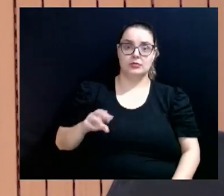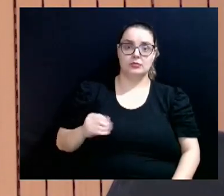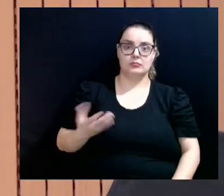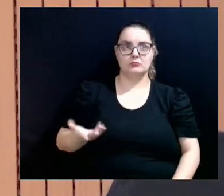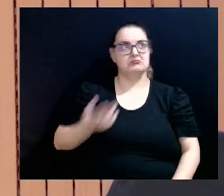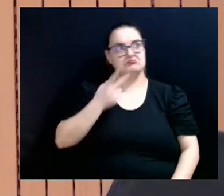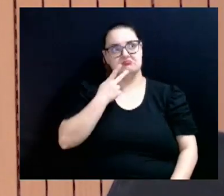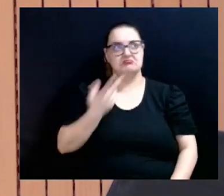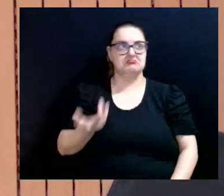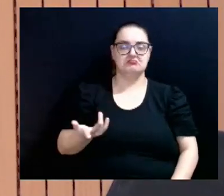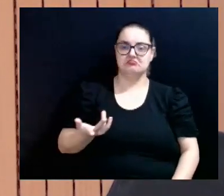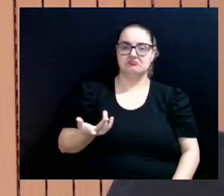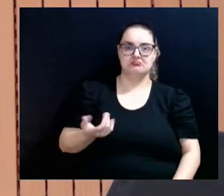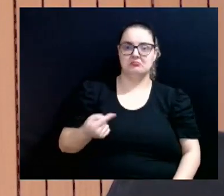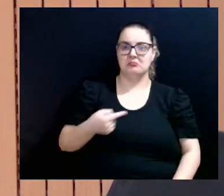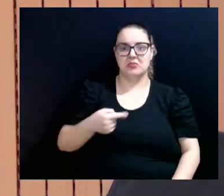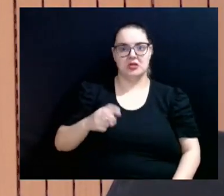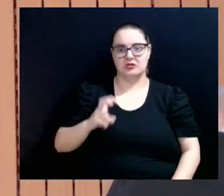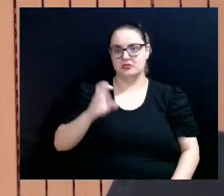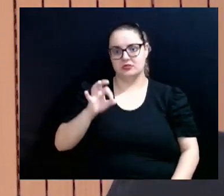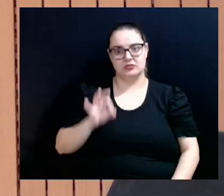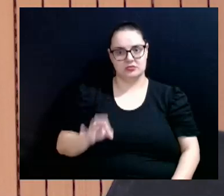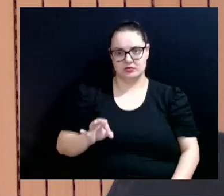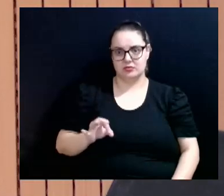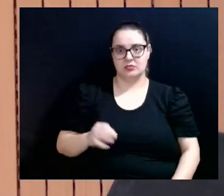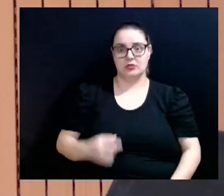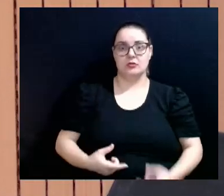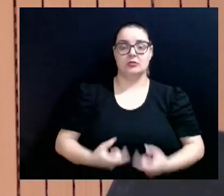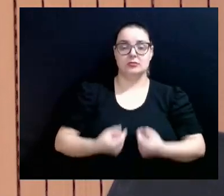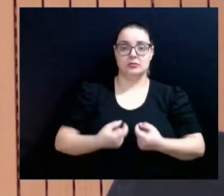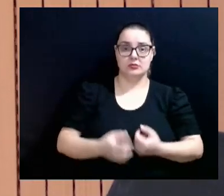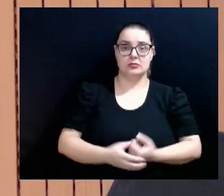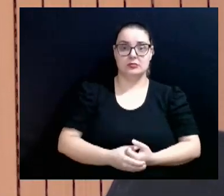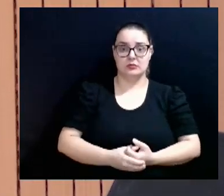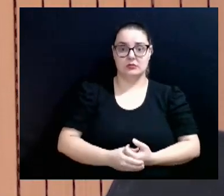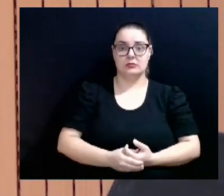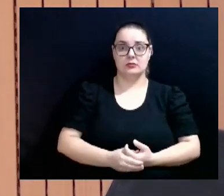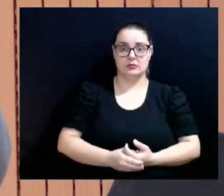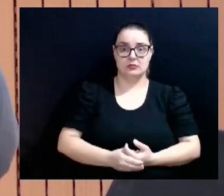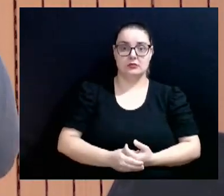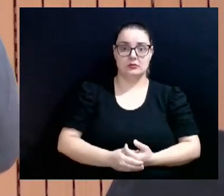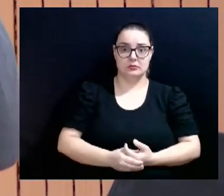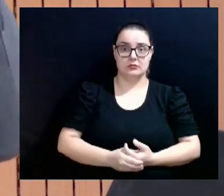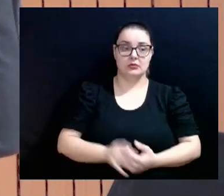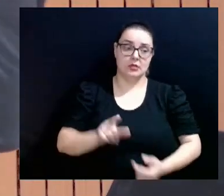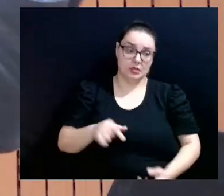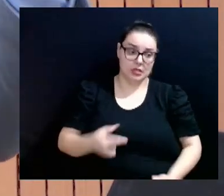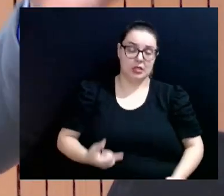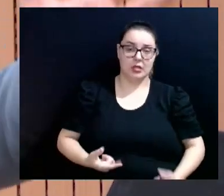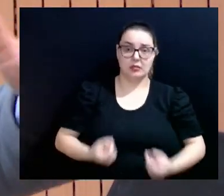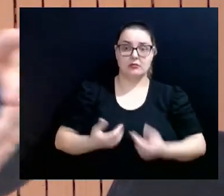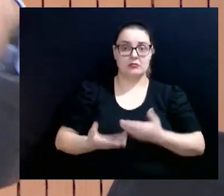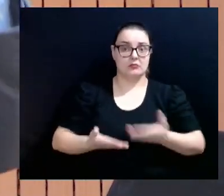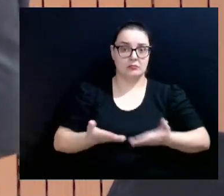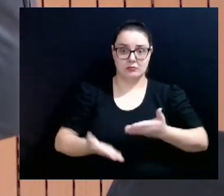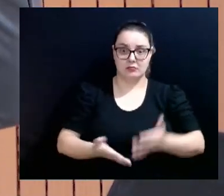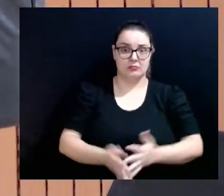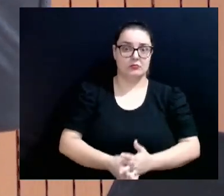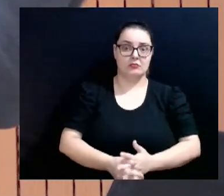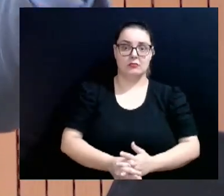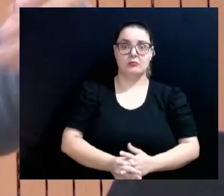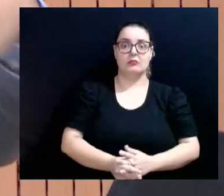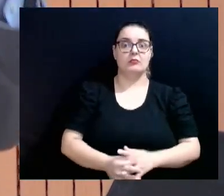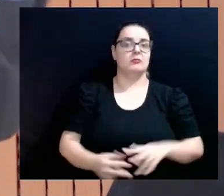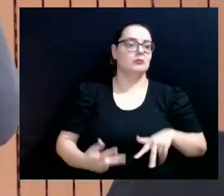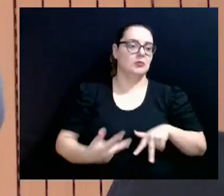menos de 5% dos tumores e que frequentemente são tumores tratados com um cirurgião, que muitas